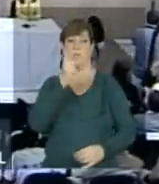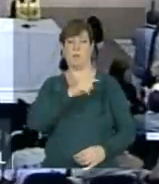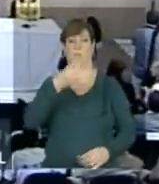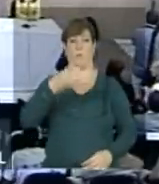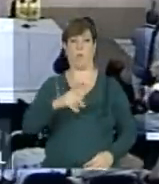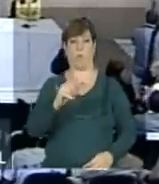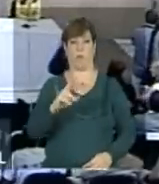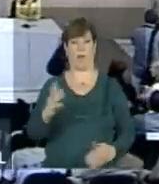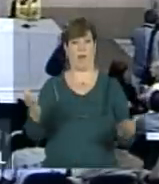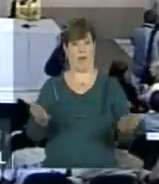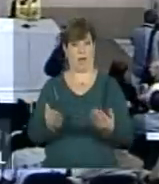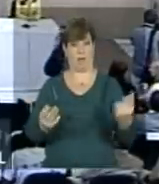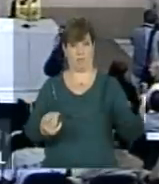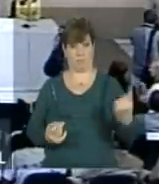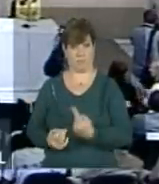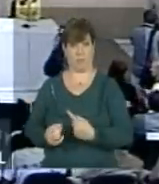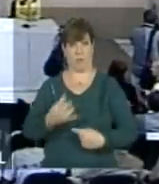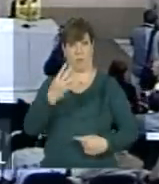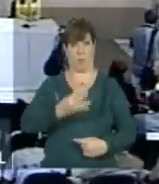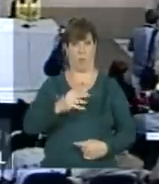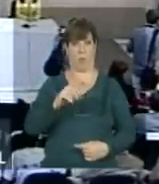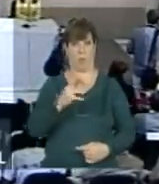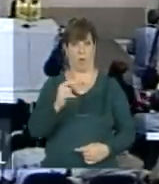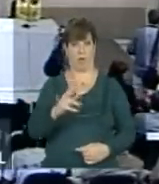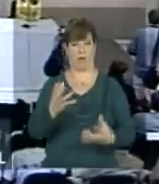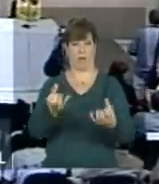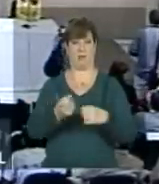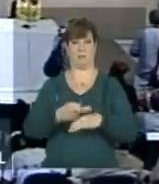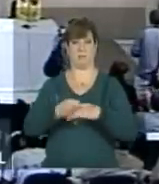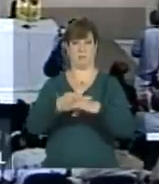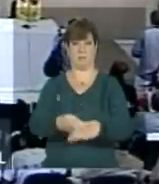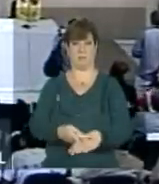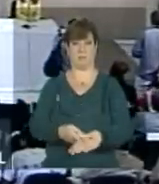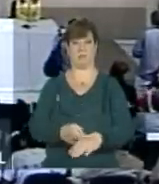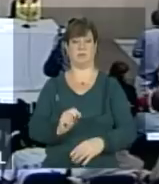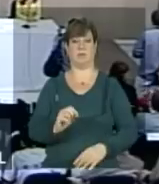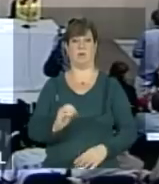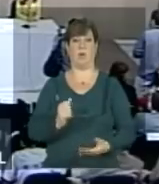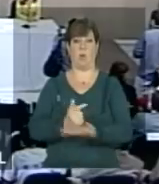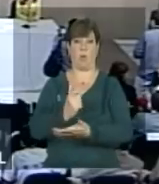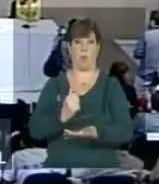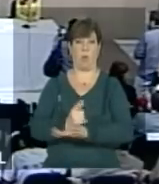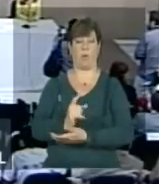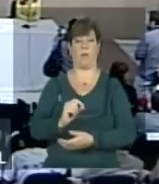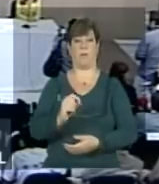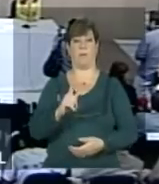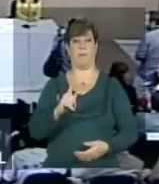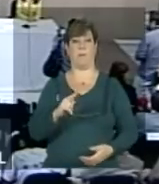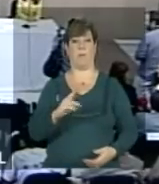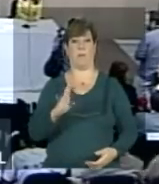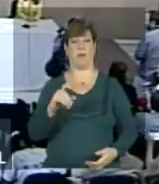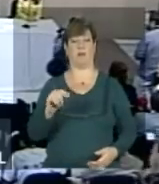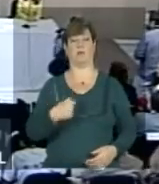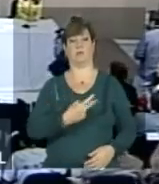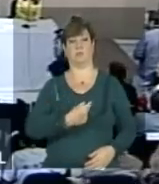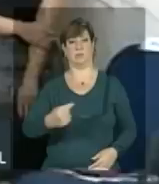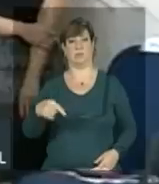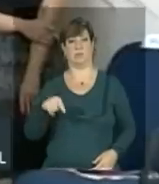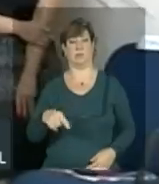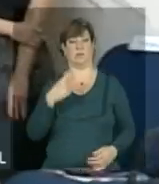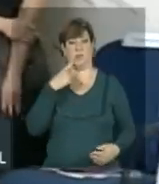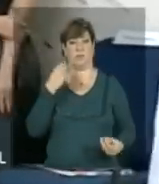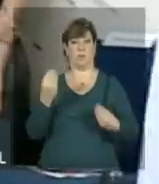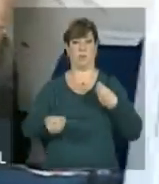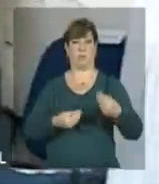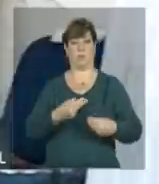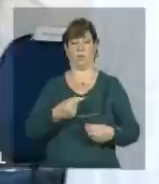Convidamos a receber o troféu de quarto lugar o representante da iniciativa Compras Públicas Sustentáveis, uma experiência de compra